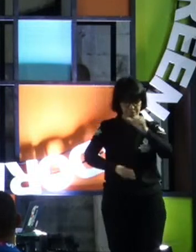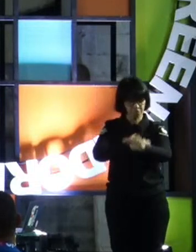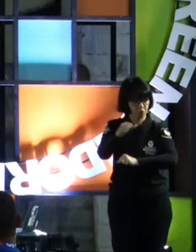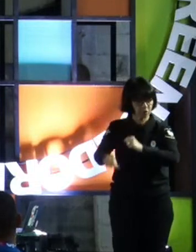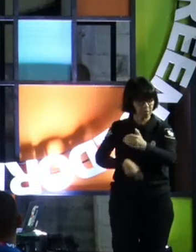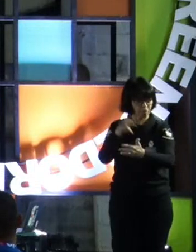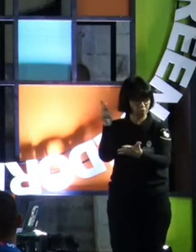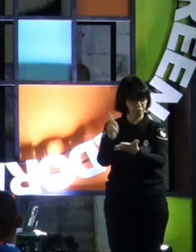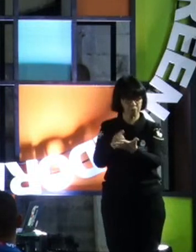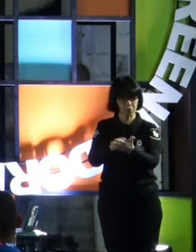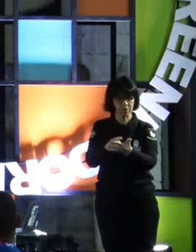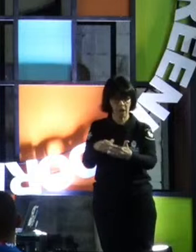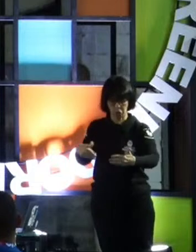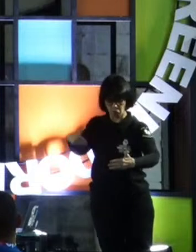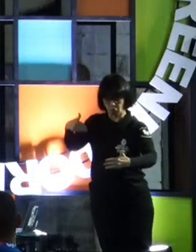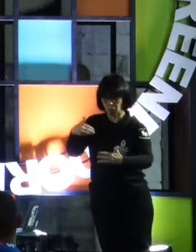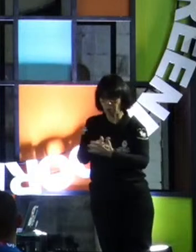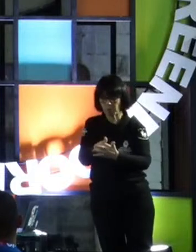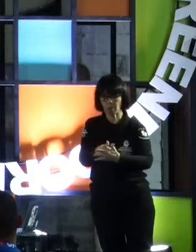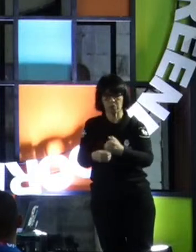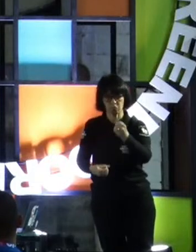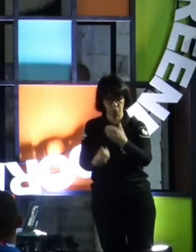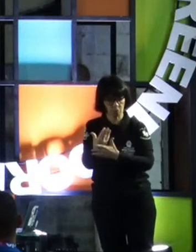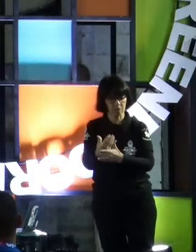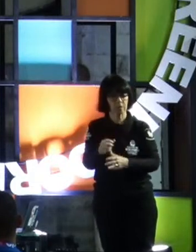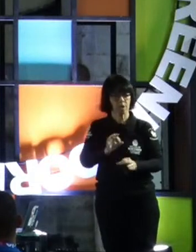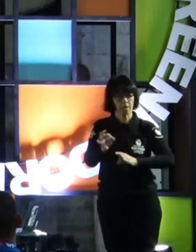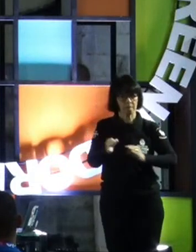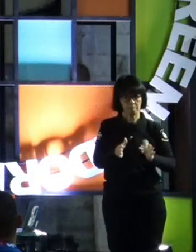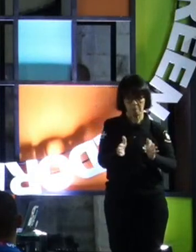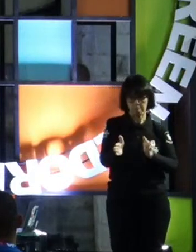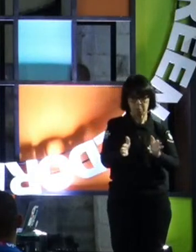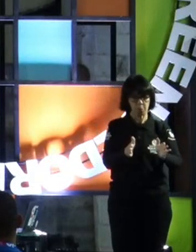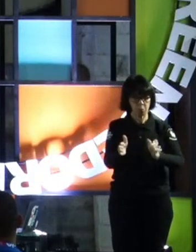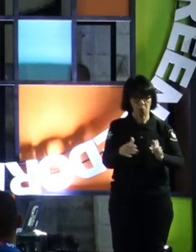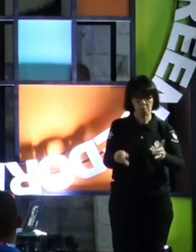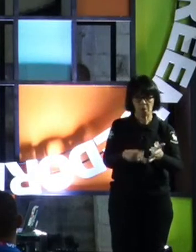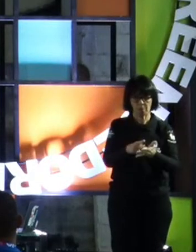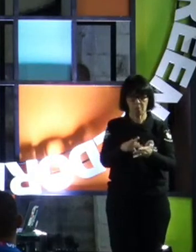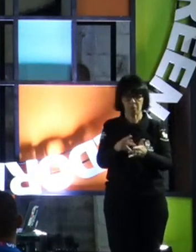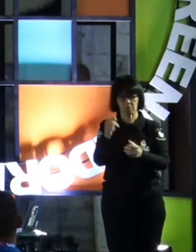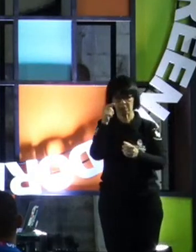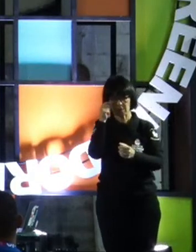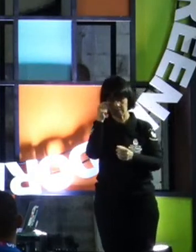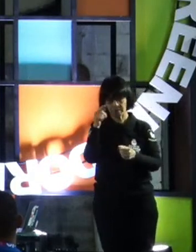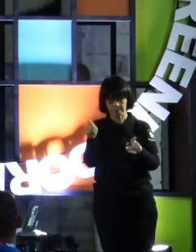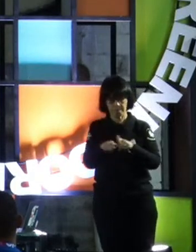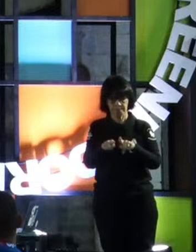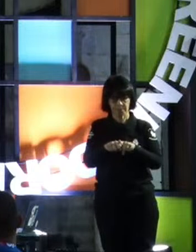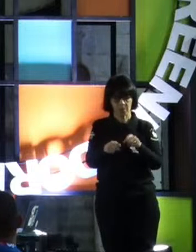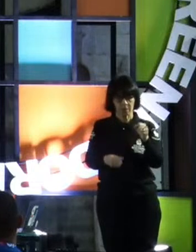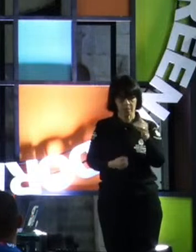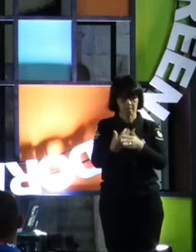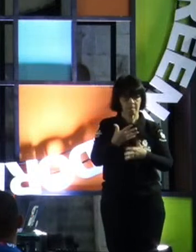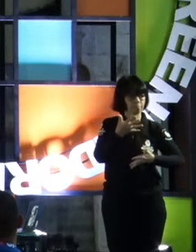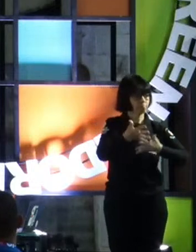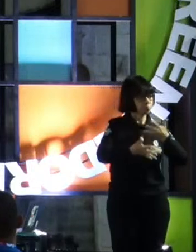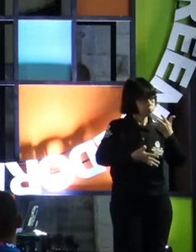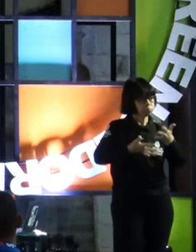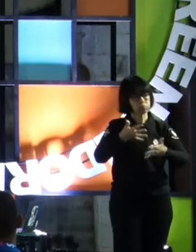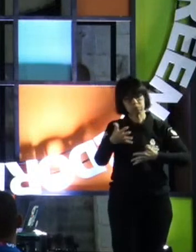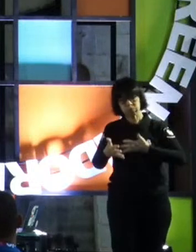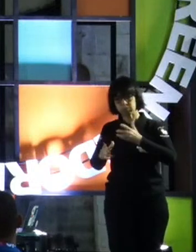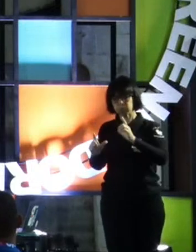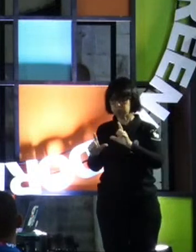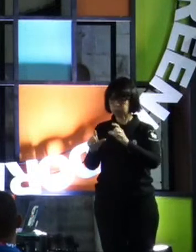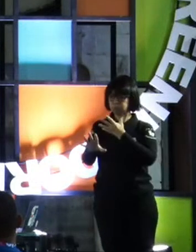ao longo do tempo, tentou criar um robô de verdade, tentou criar a conversa via telas